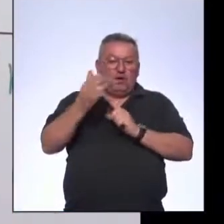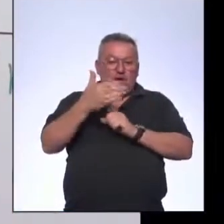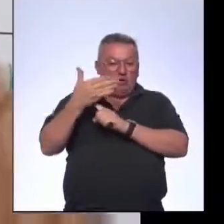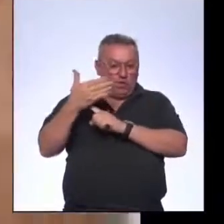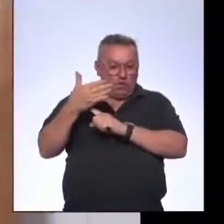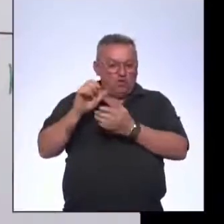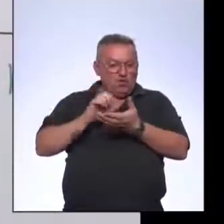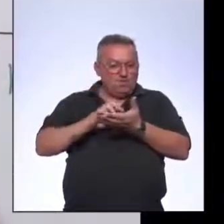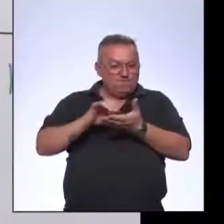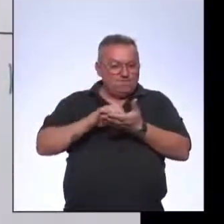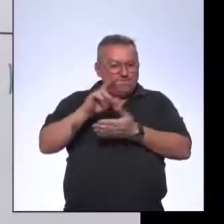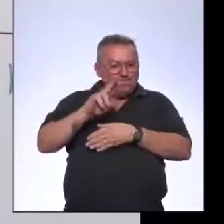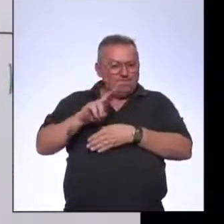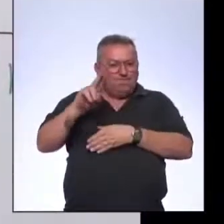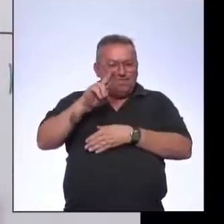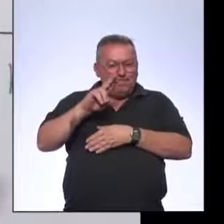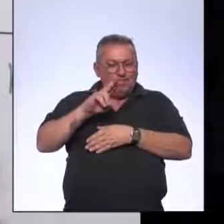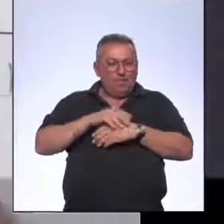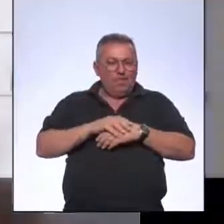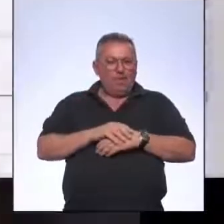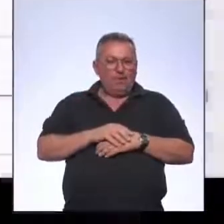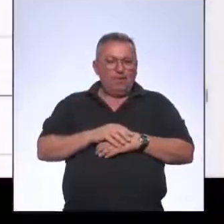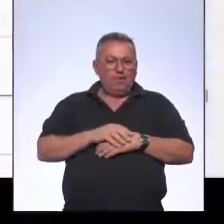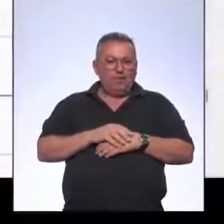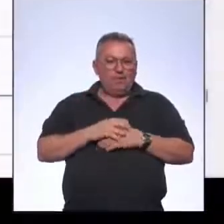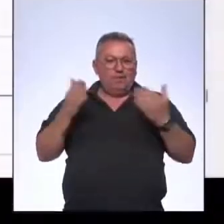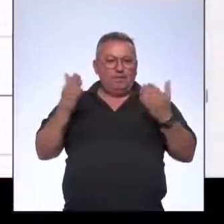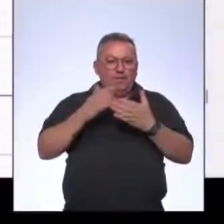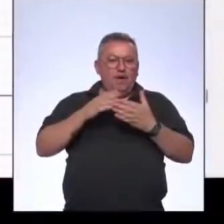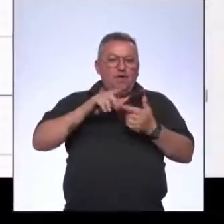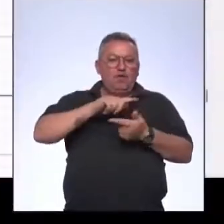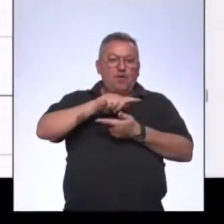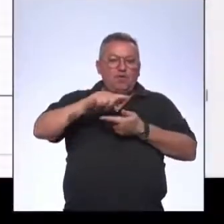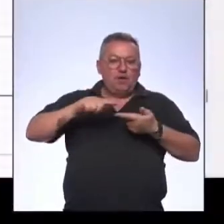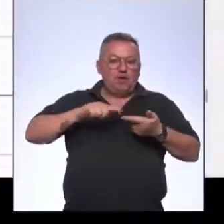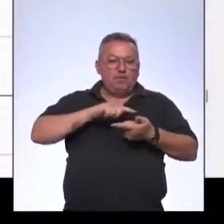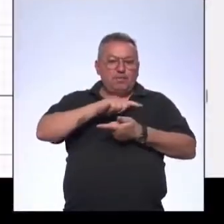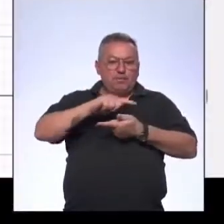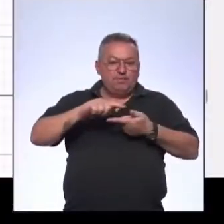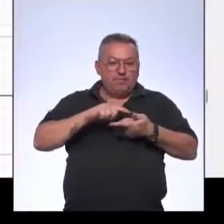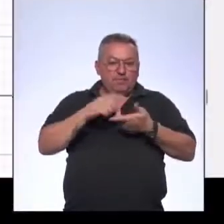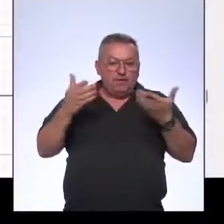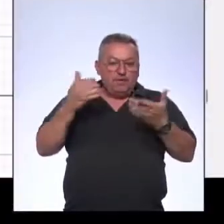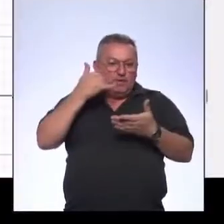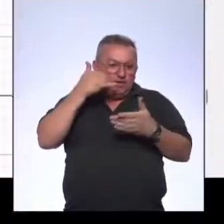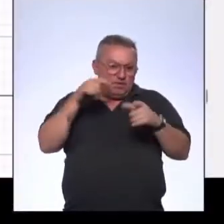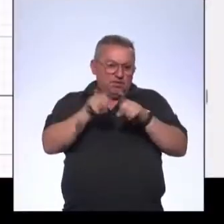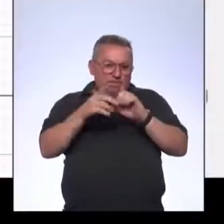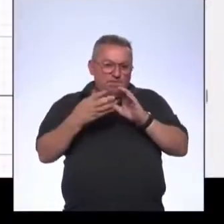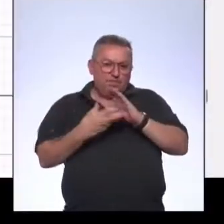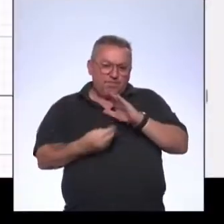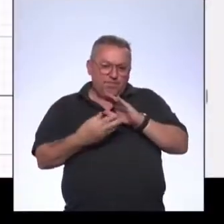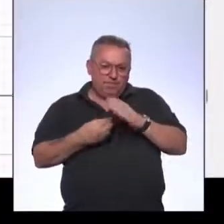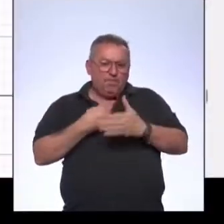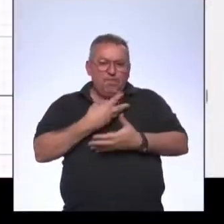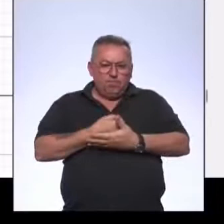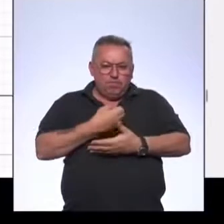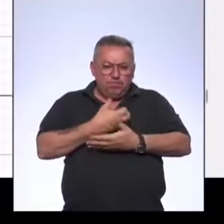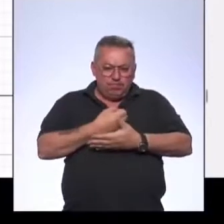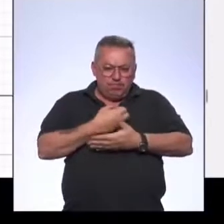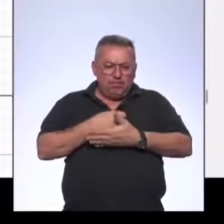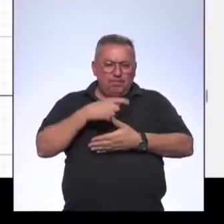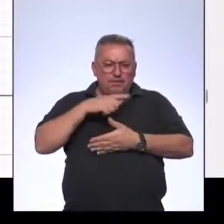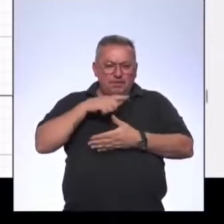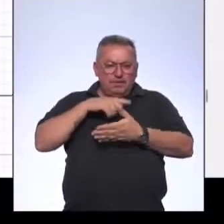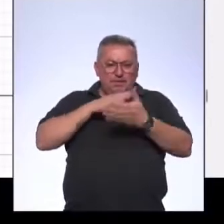explicar com que se aplica através da tecnologia agora eu tô com o geogebra no celular você pode baixar esse aplicativo né Acho